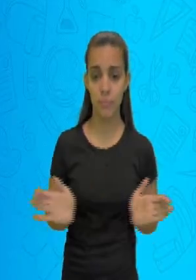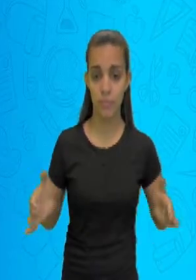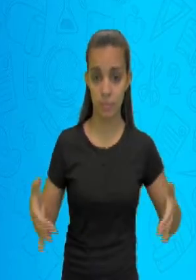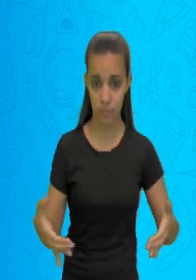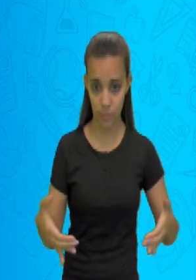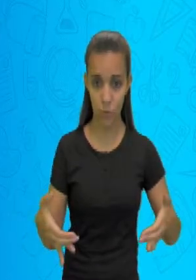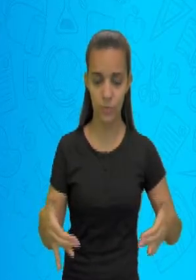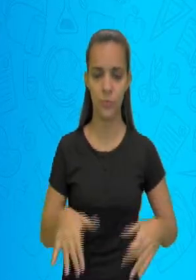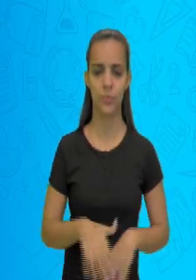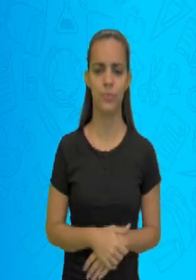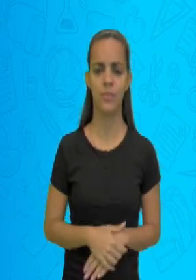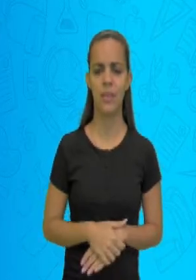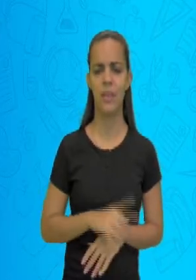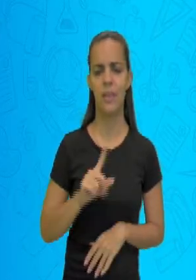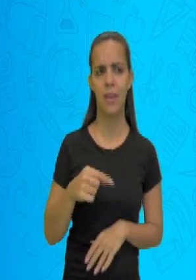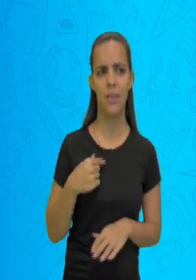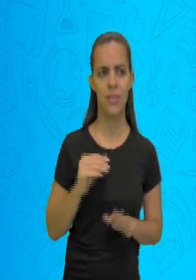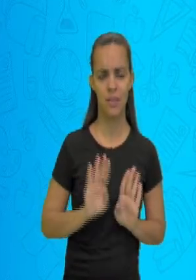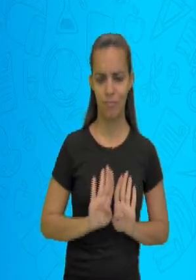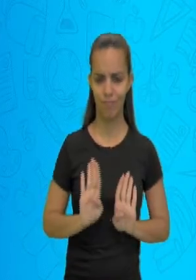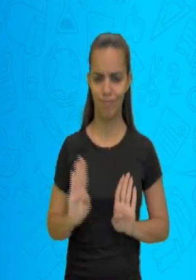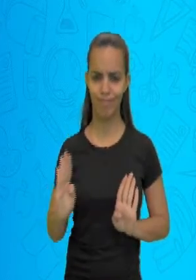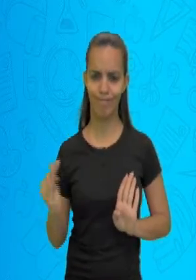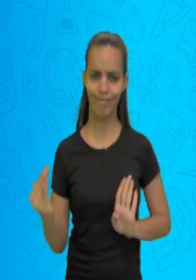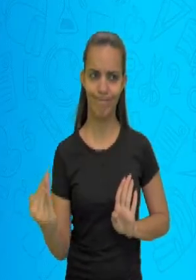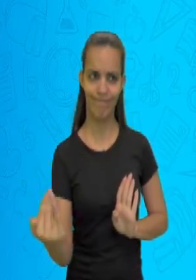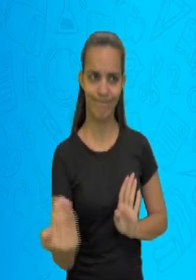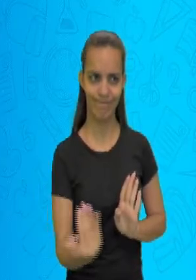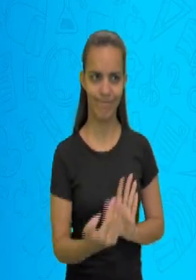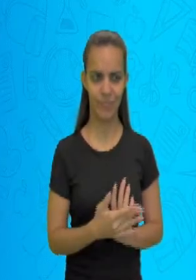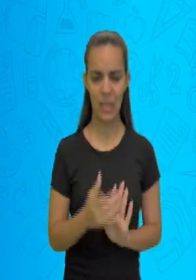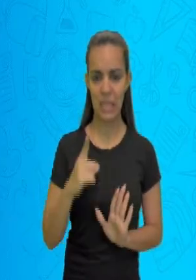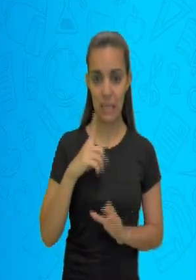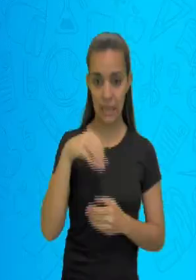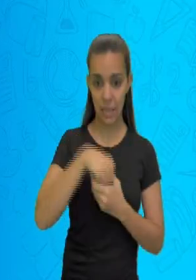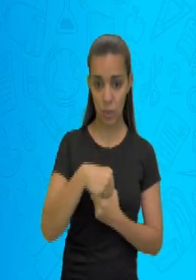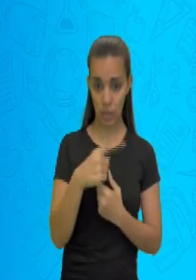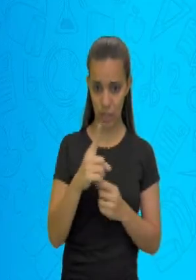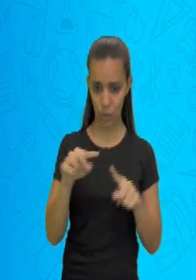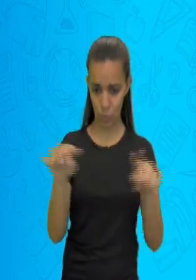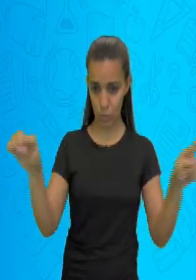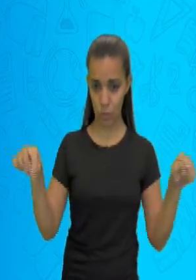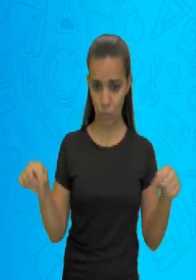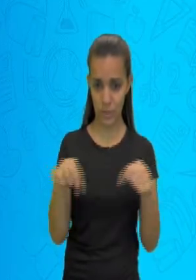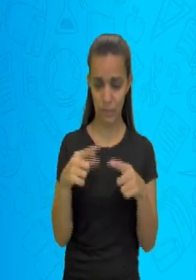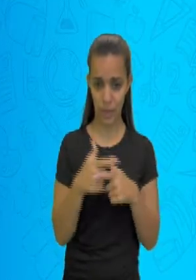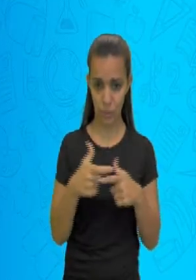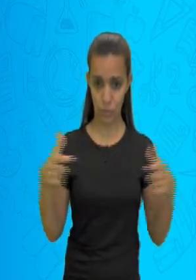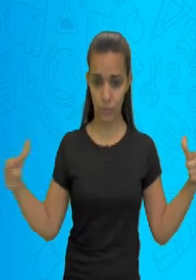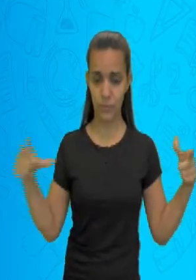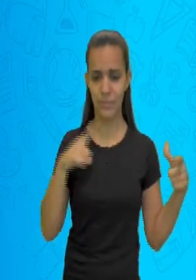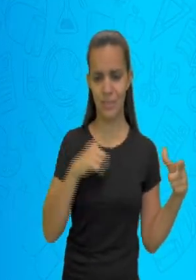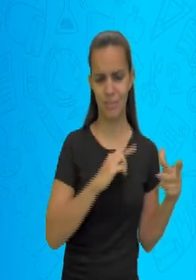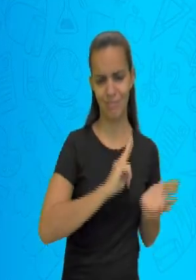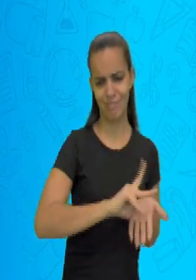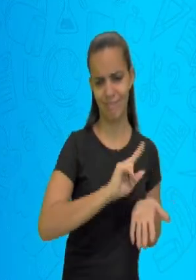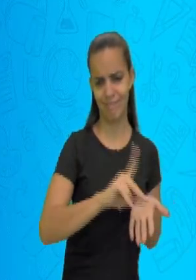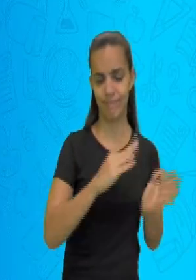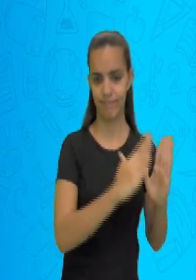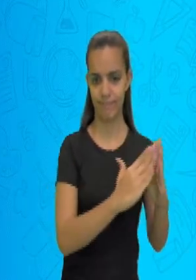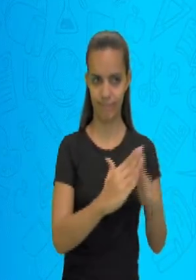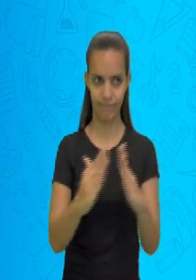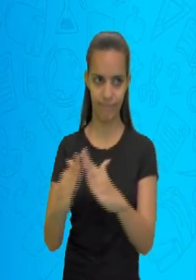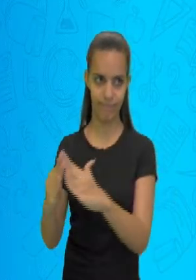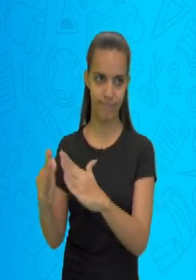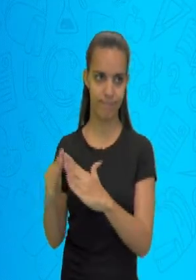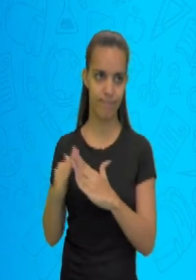tem condomínio. O condomínio tem várias casas, as casas são baixas, são casas, lembra que a